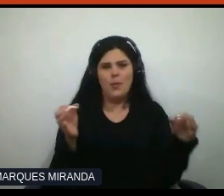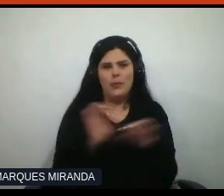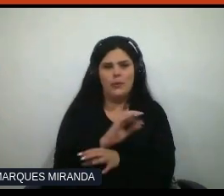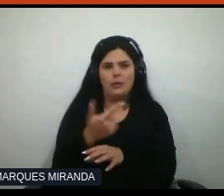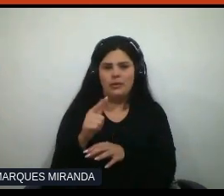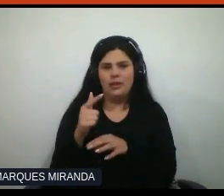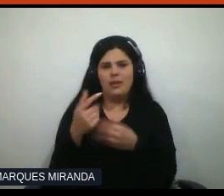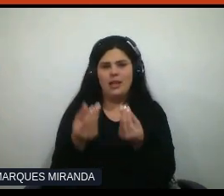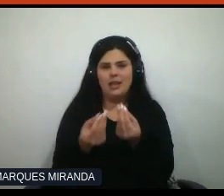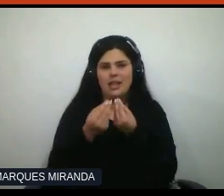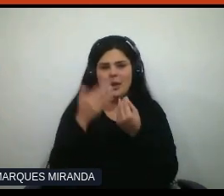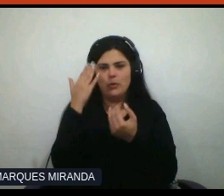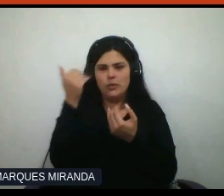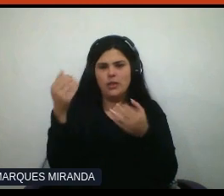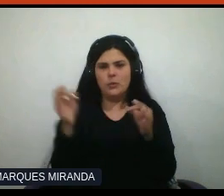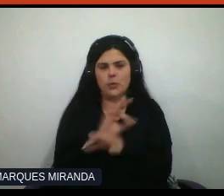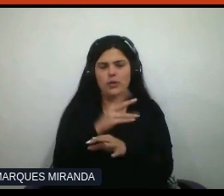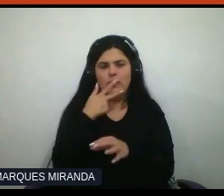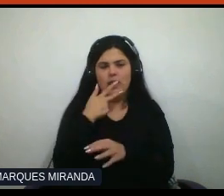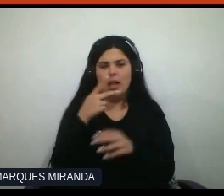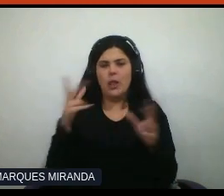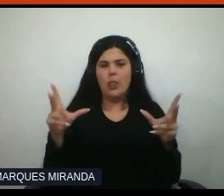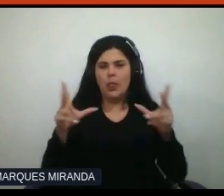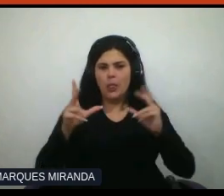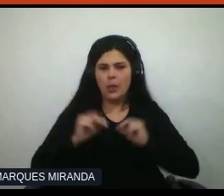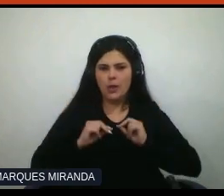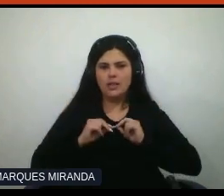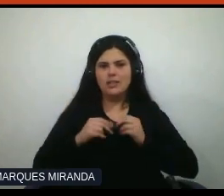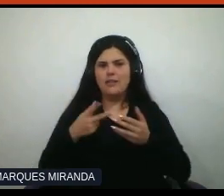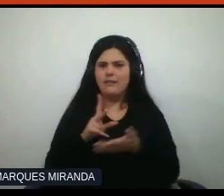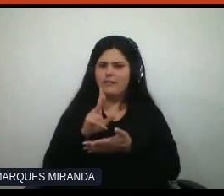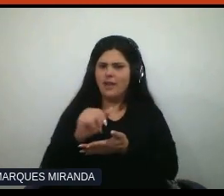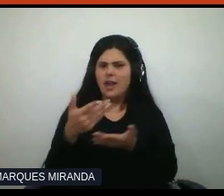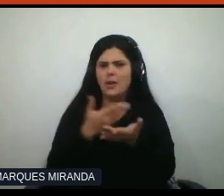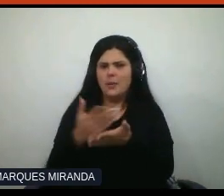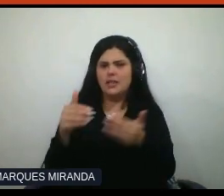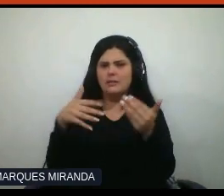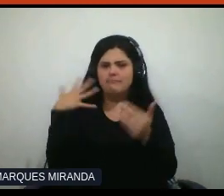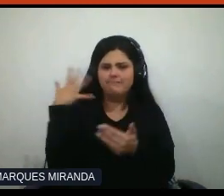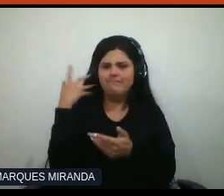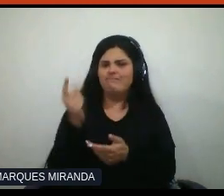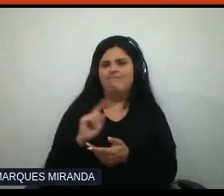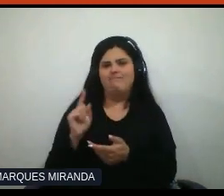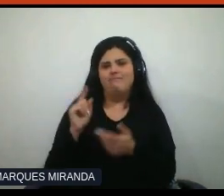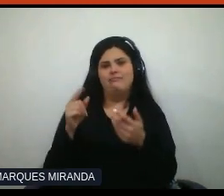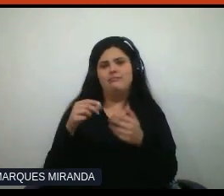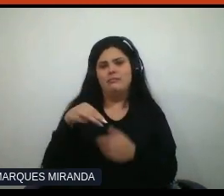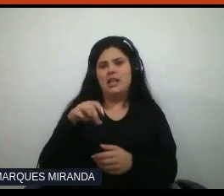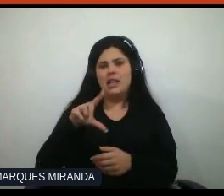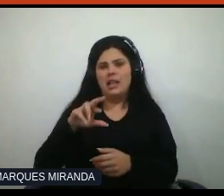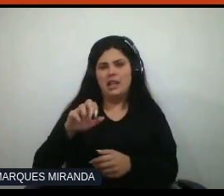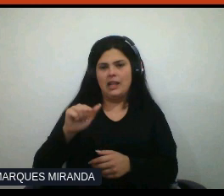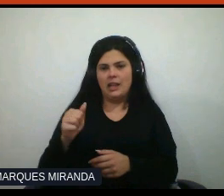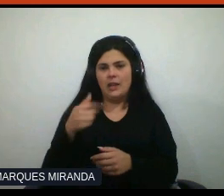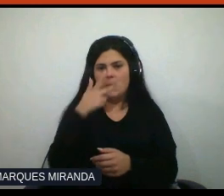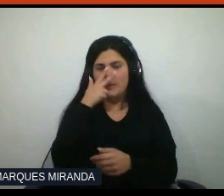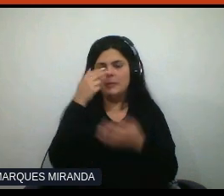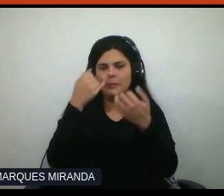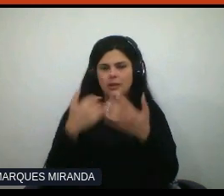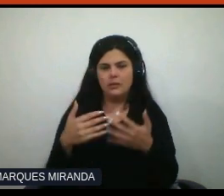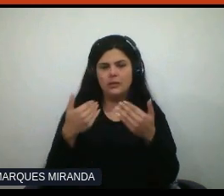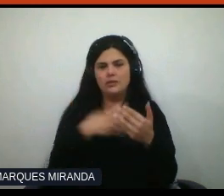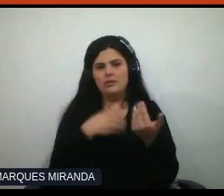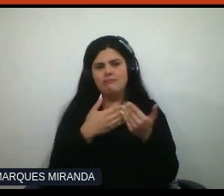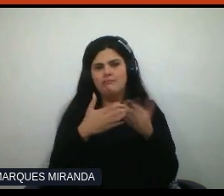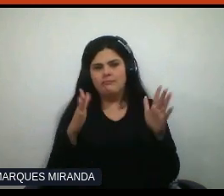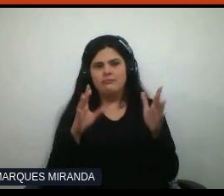a fórmula do sucesso e falar, poxa, gente, só vai, vamos falar. Não é. Mas, às vezes, Milena, é isso que você está sentindo, você fala, eu não sinto abertura,